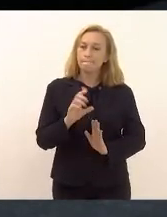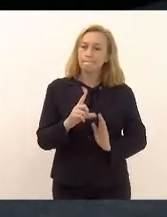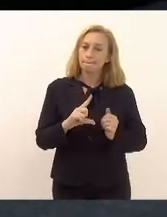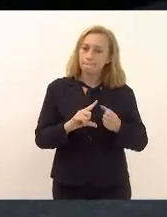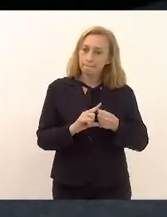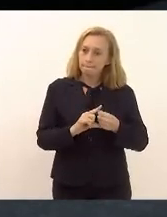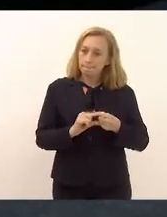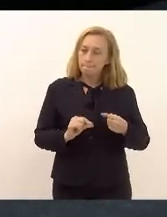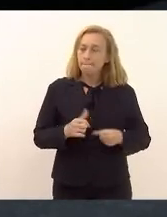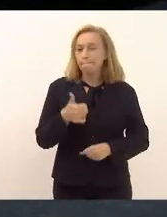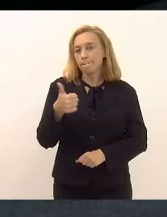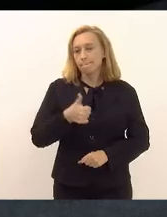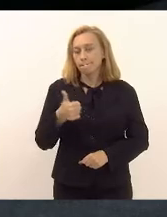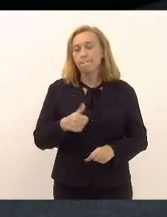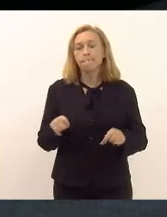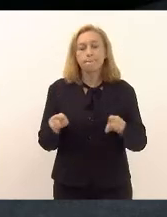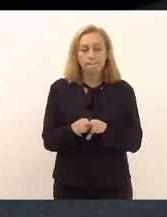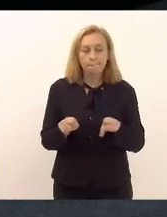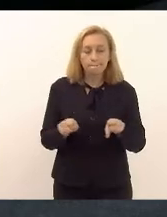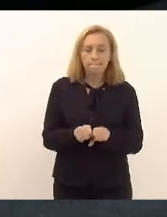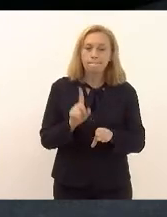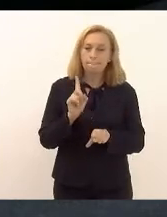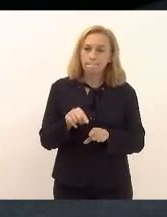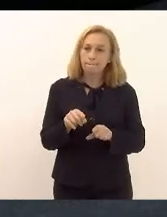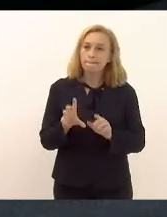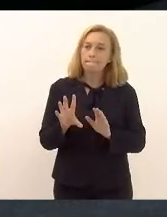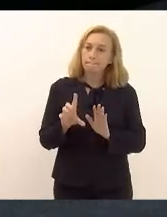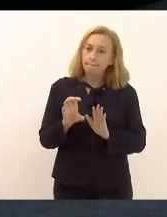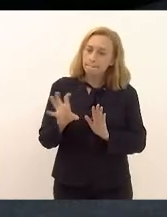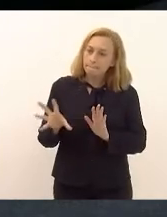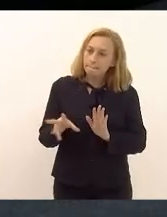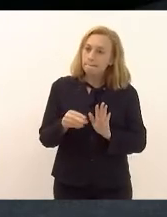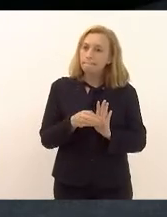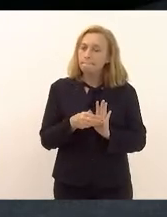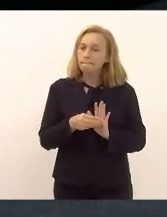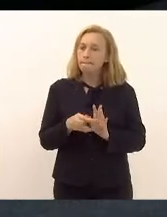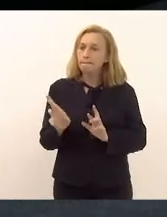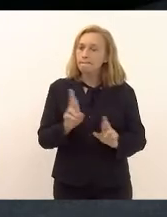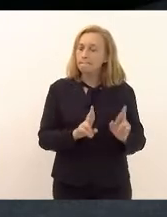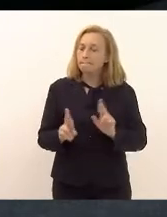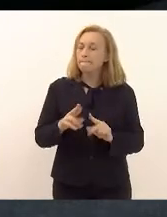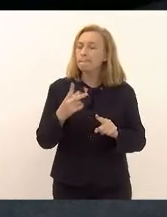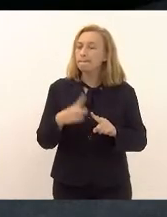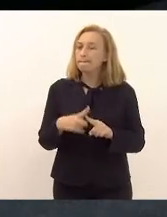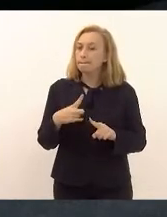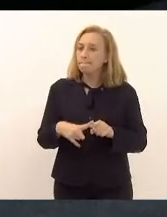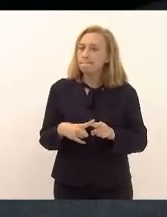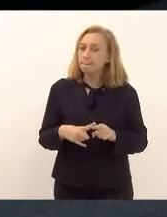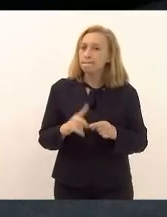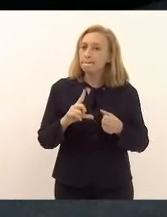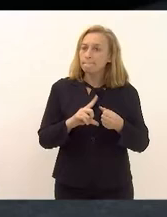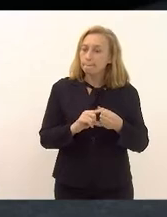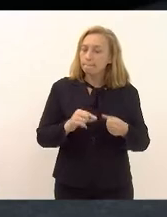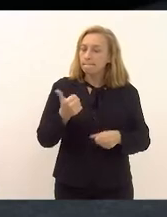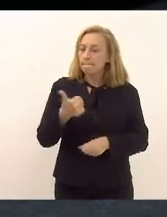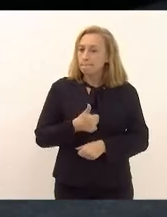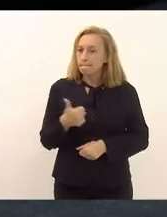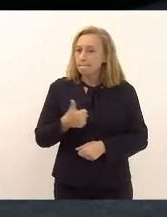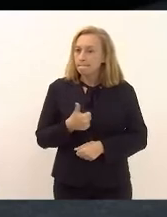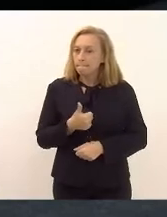1º, mas também é uma emenda redacional, porque também o artigo 1º